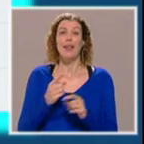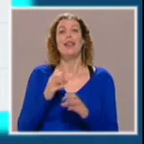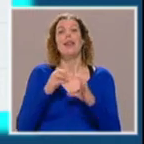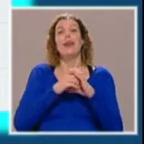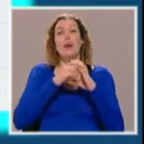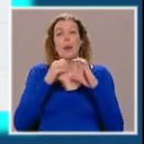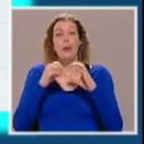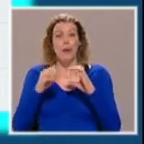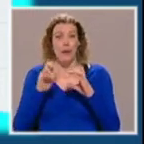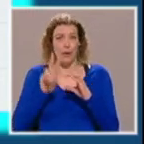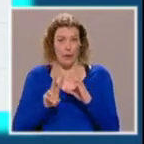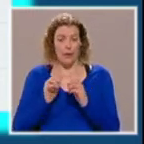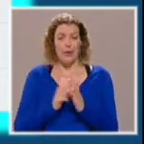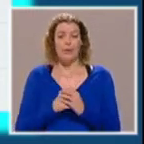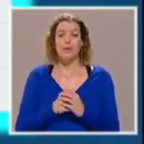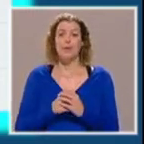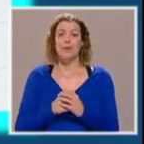oócitos 2.